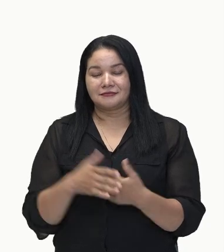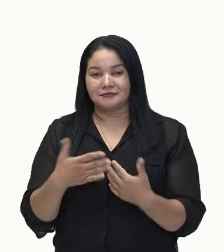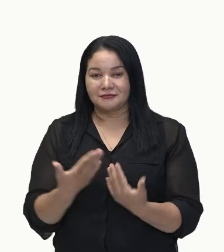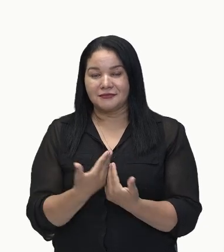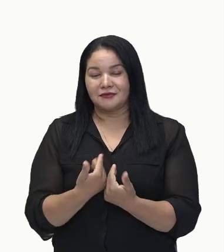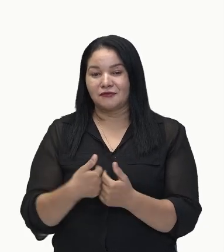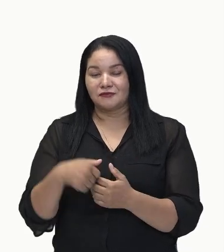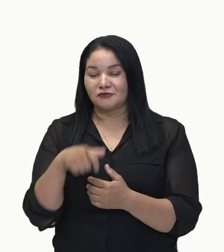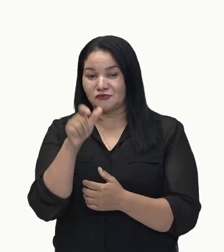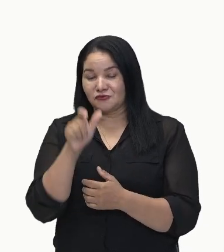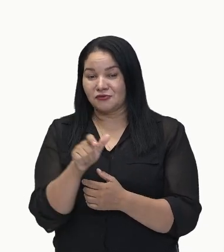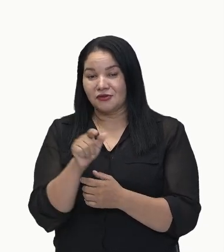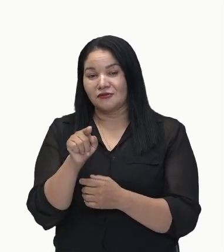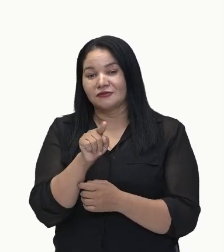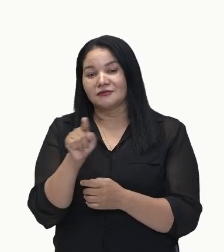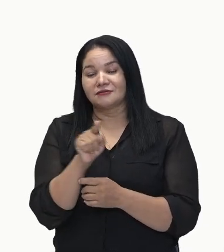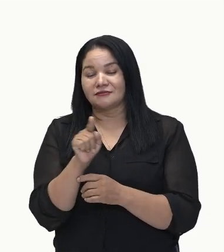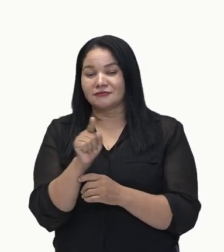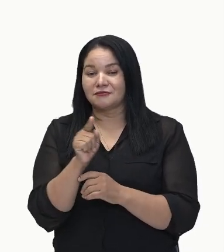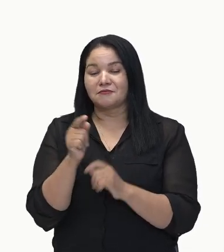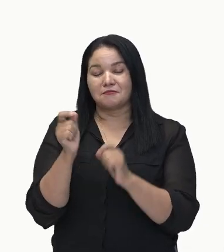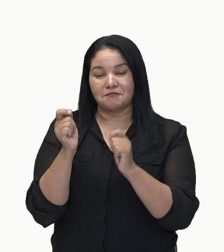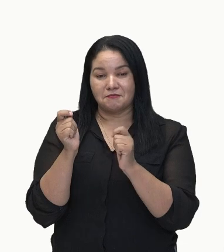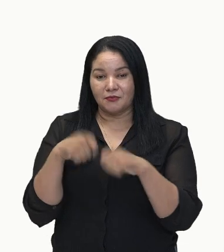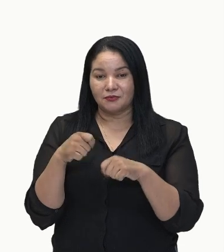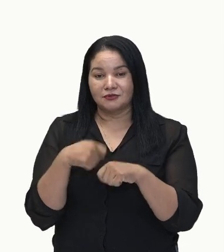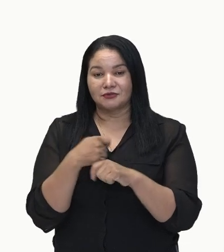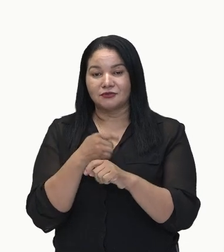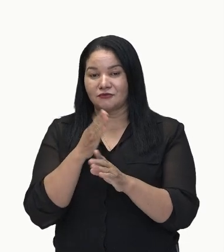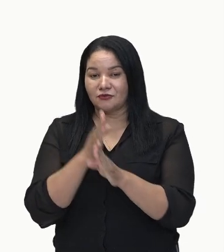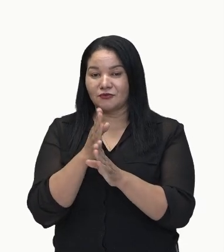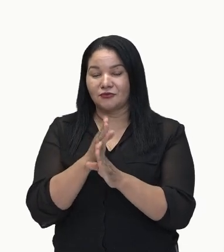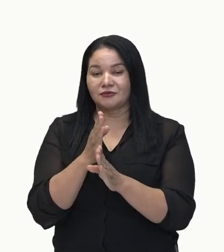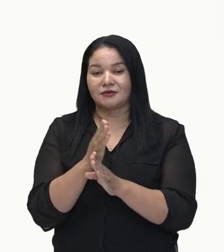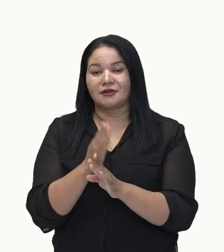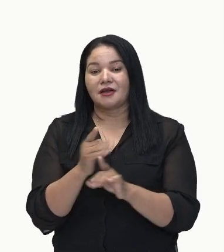que você pode determinar também, mas você vai